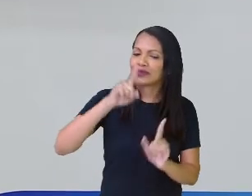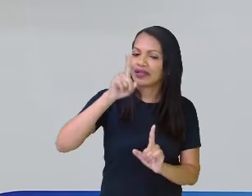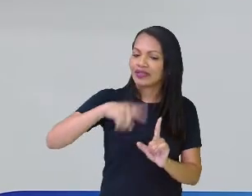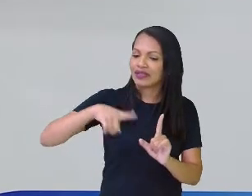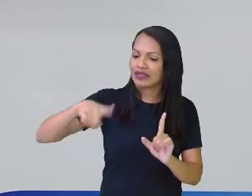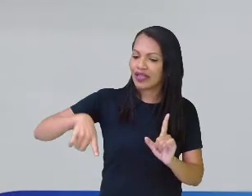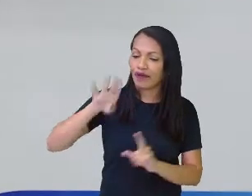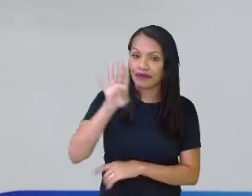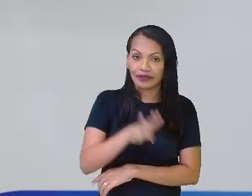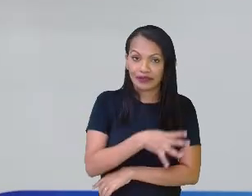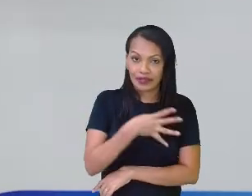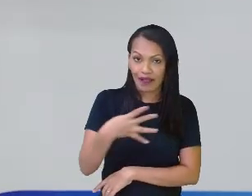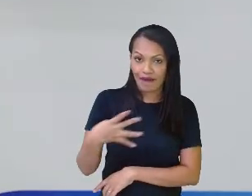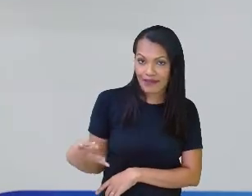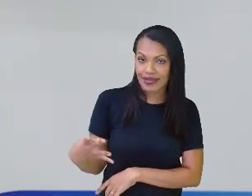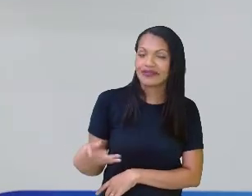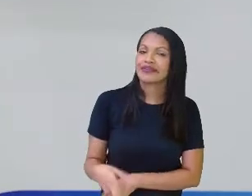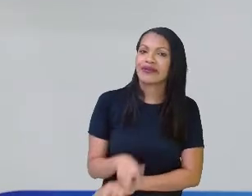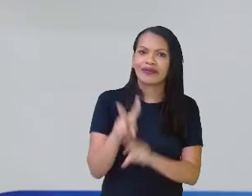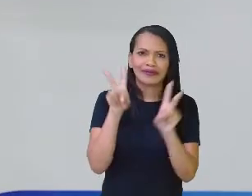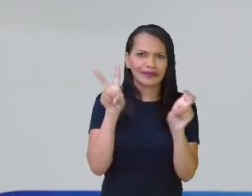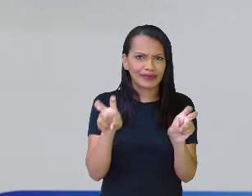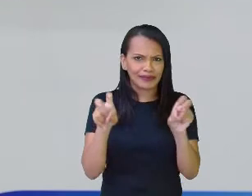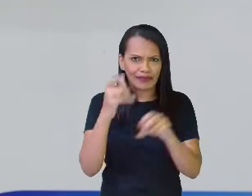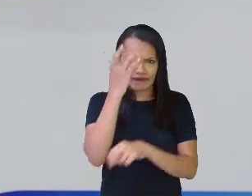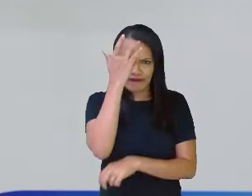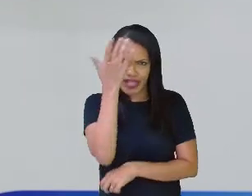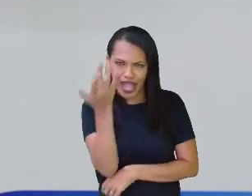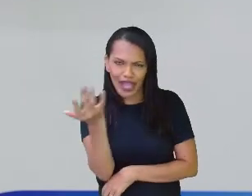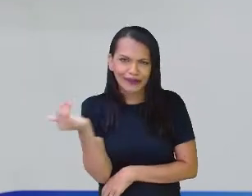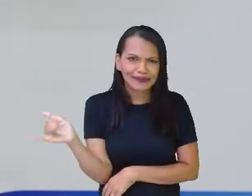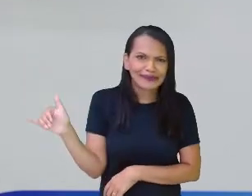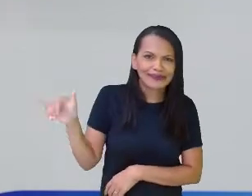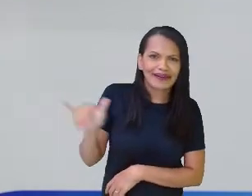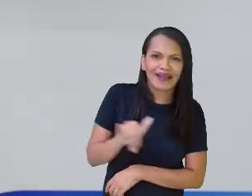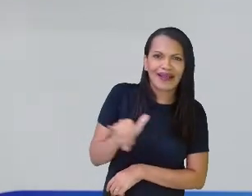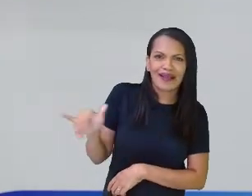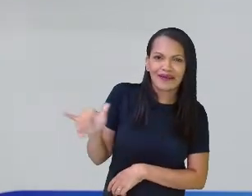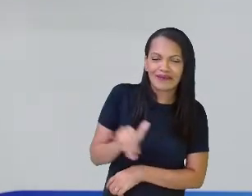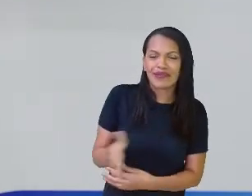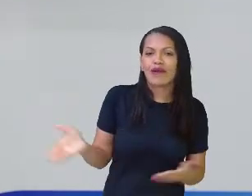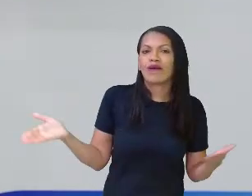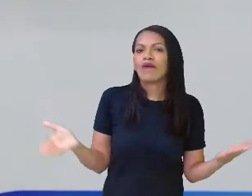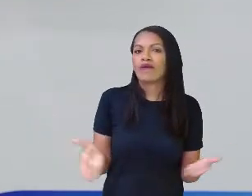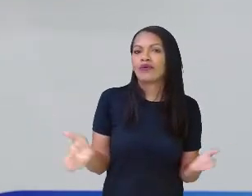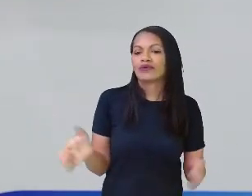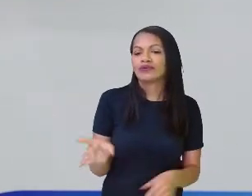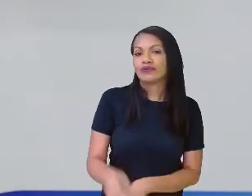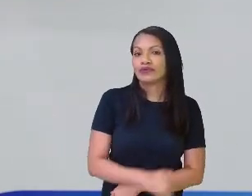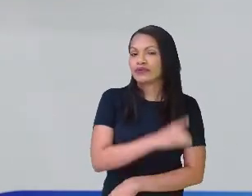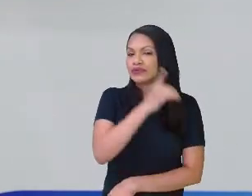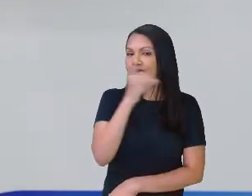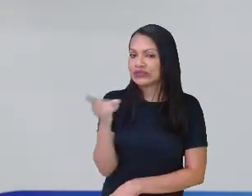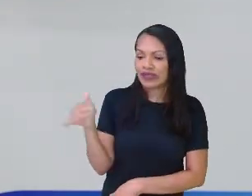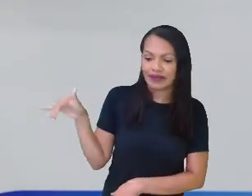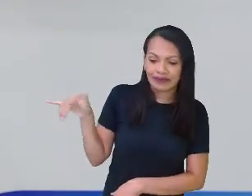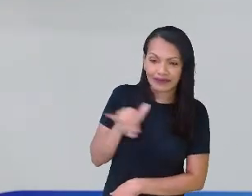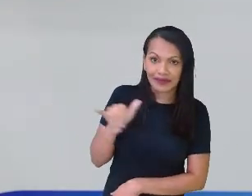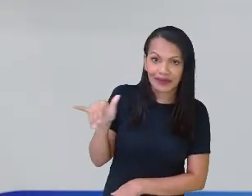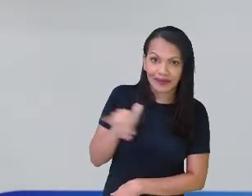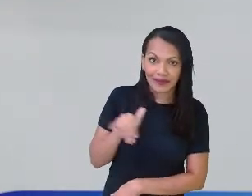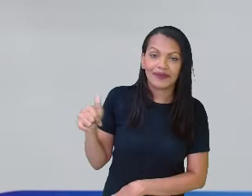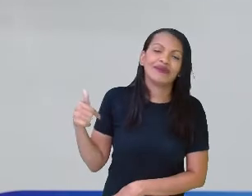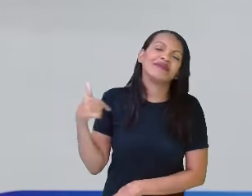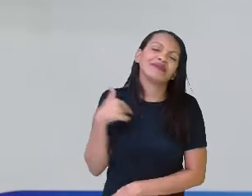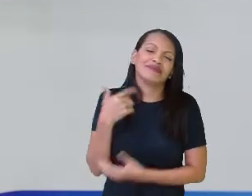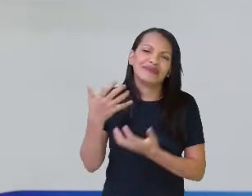e tabelas. Assunto fácil, né? Assunto tranquilo. Hoje o dia está tranquilo e eu quero